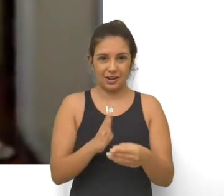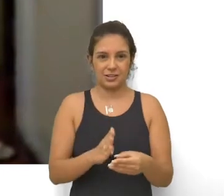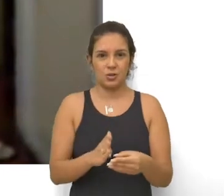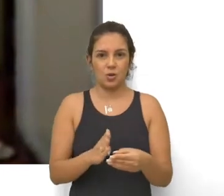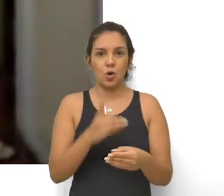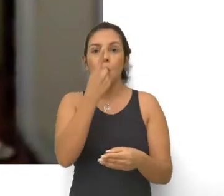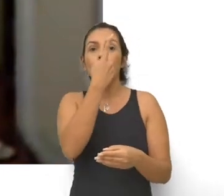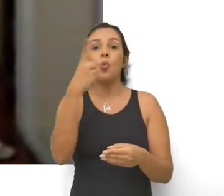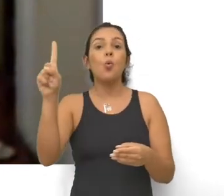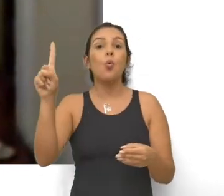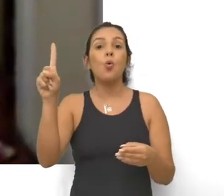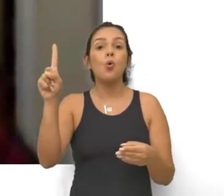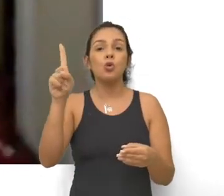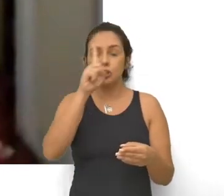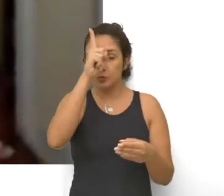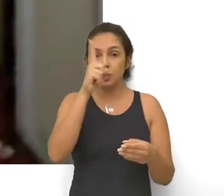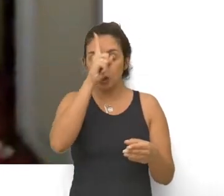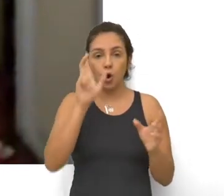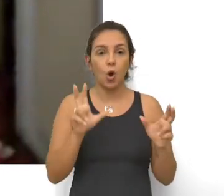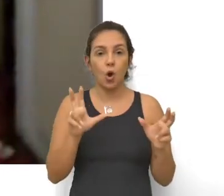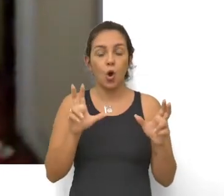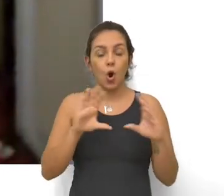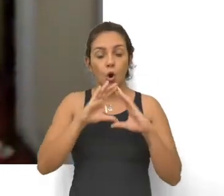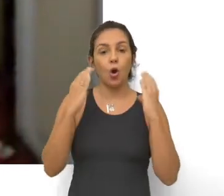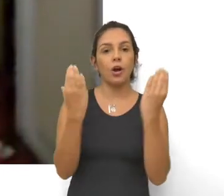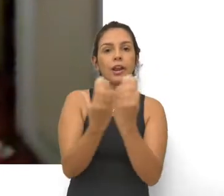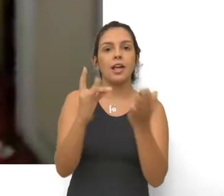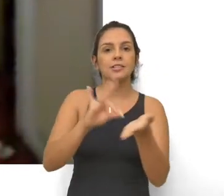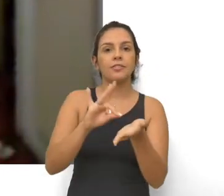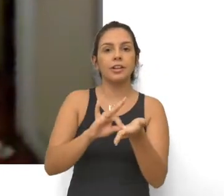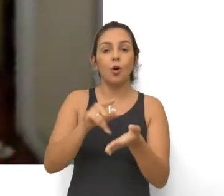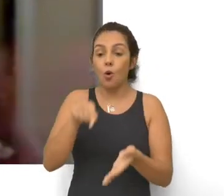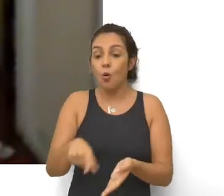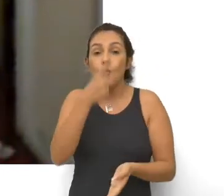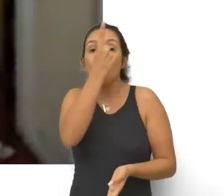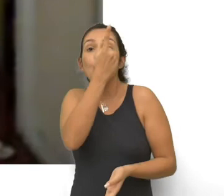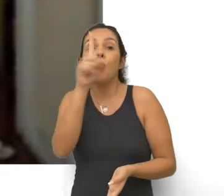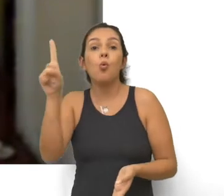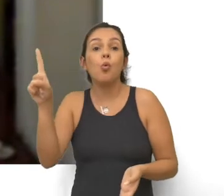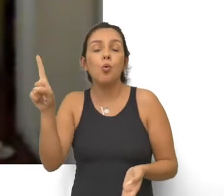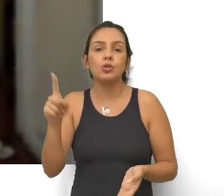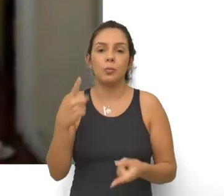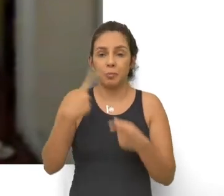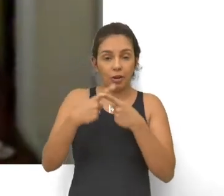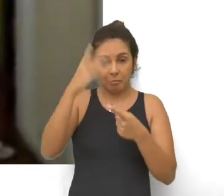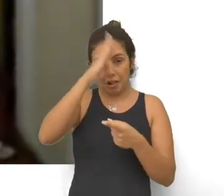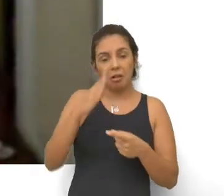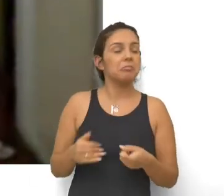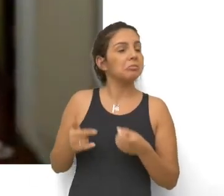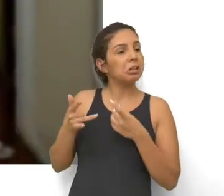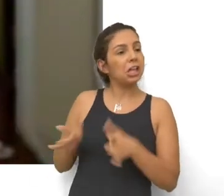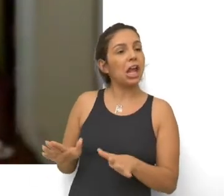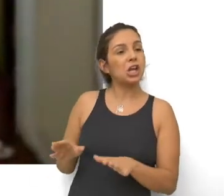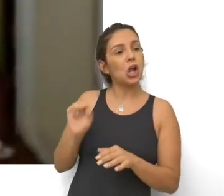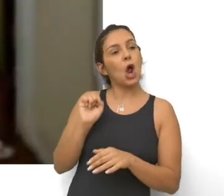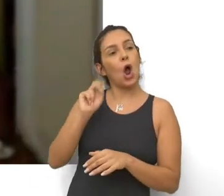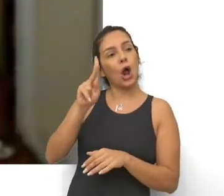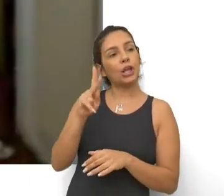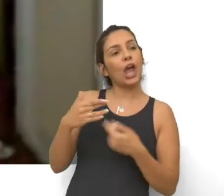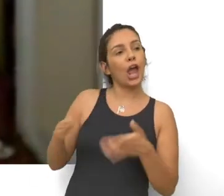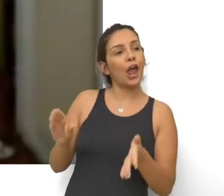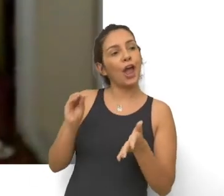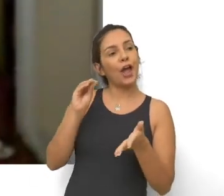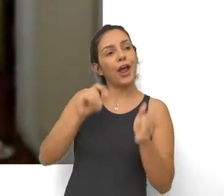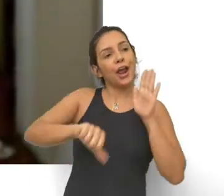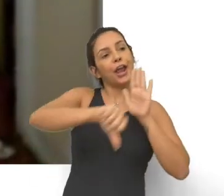último país que criou, todos os outros criaram imediatamente depois da ditadura. Aqui não, deixa barato, deixa quieto, né?